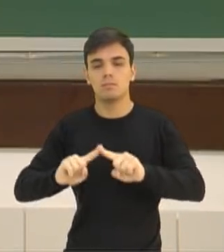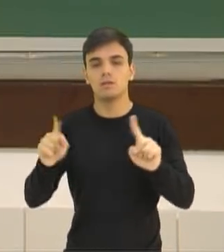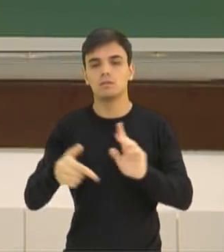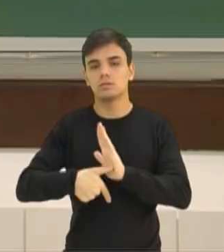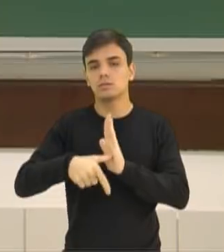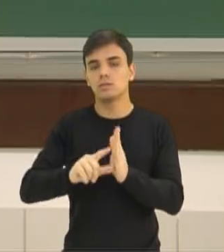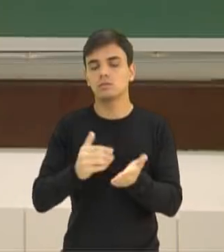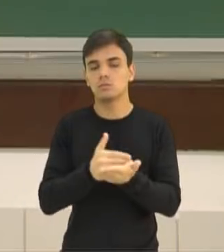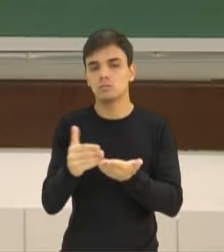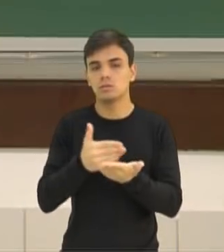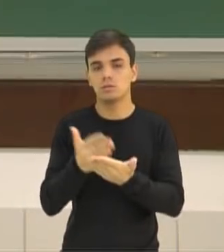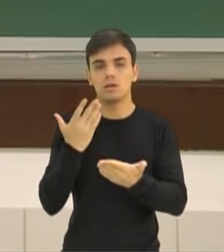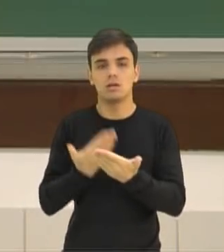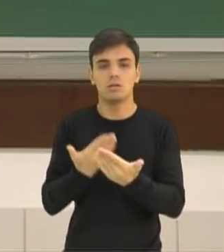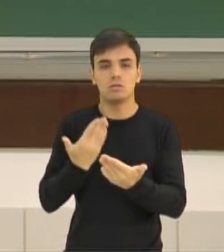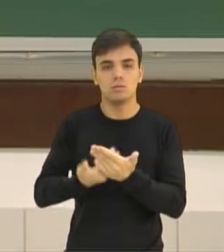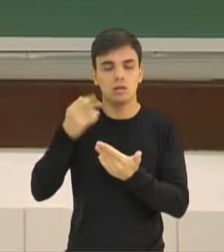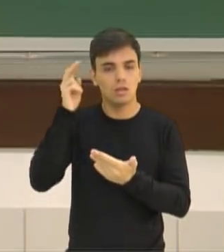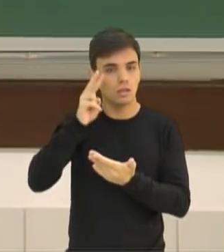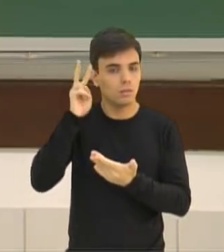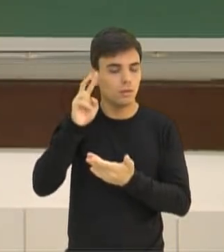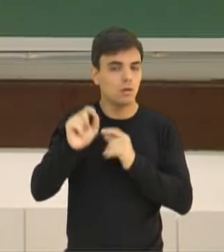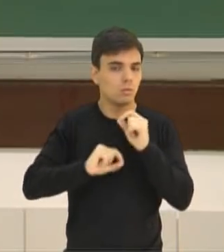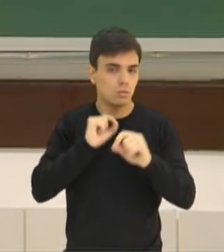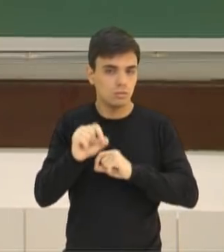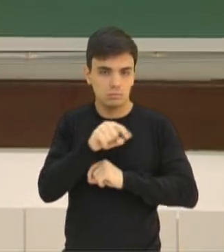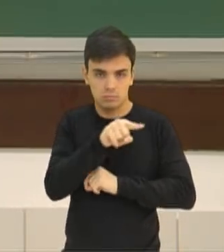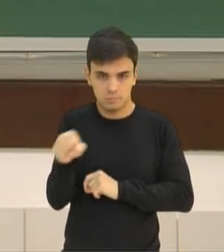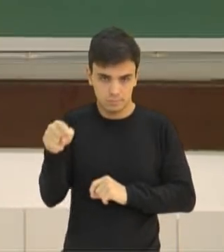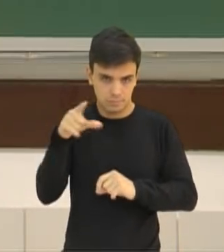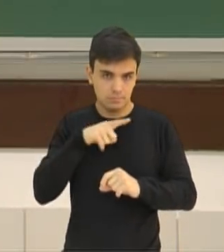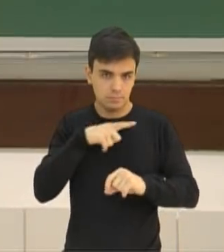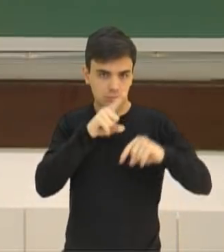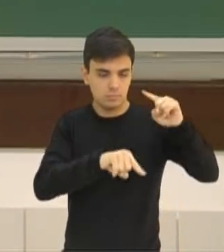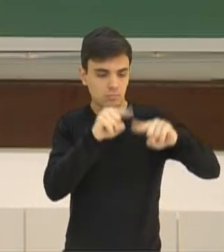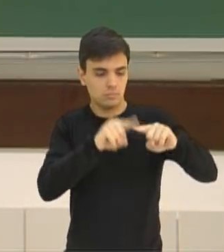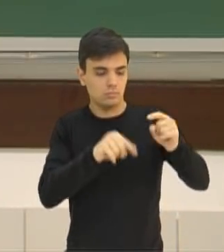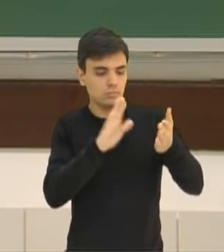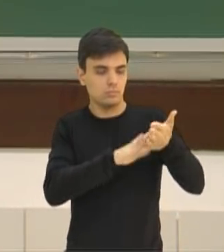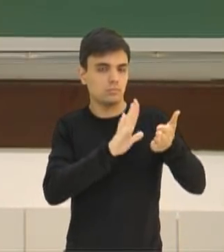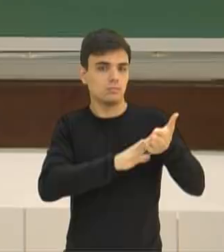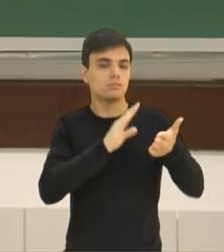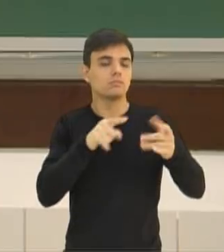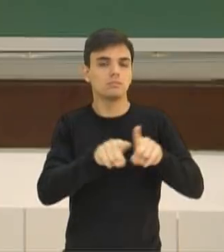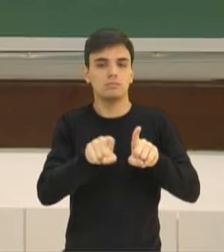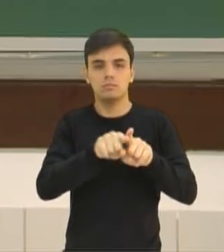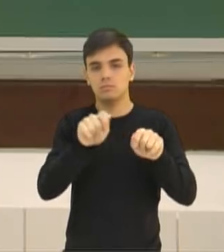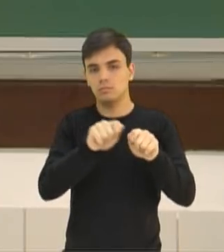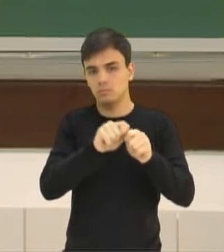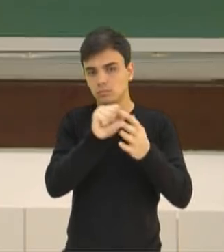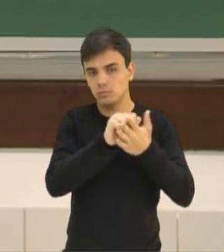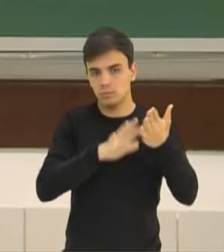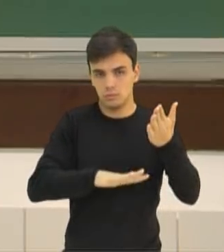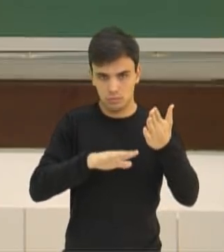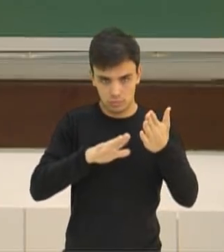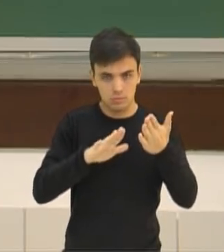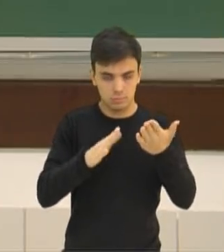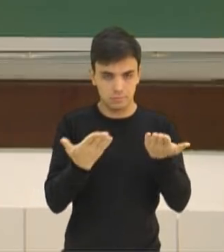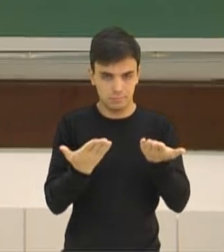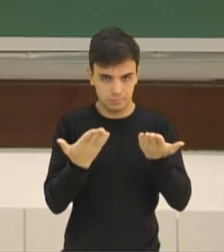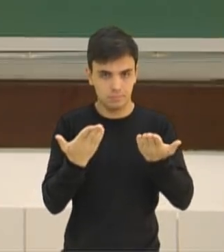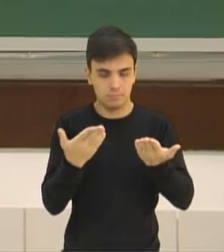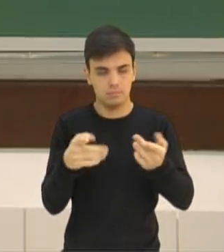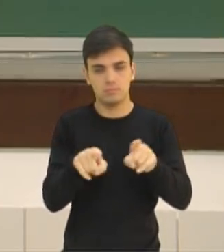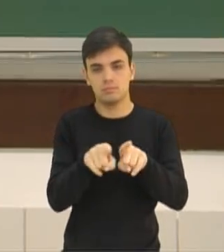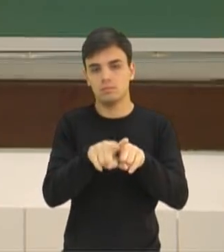iniciar nossa aula ali, vamos lembrar a vocês, tenham o material em mãos para a realização das atividades durante a nossa aula. É